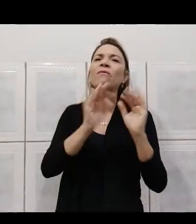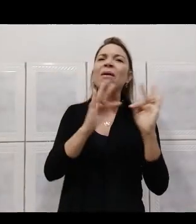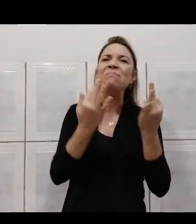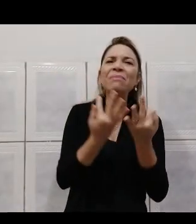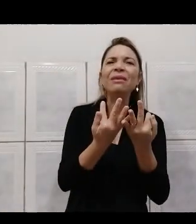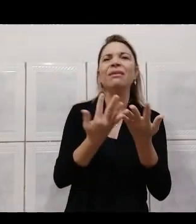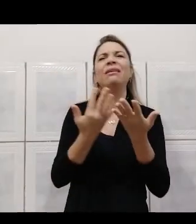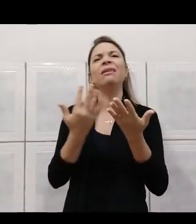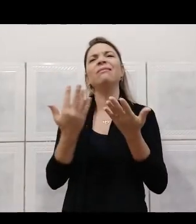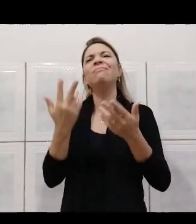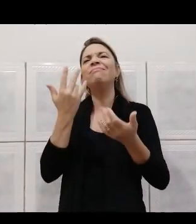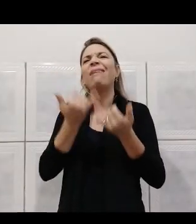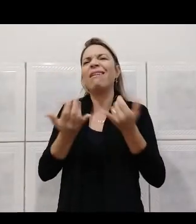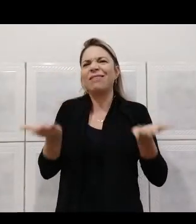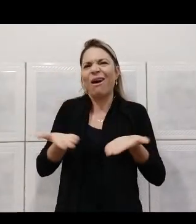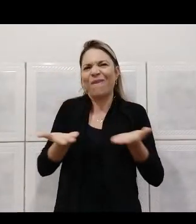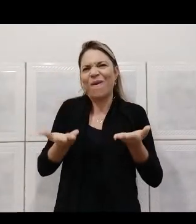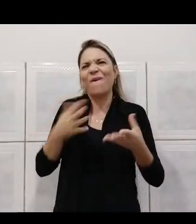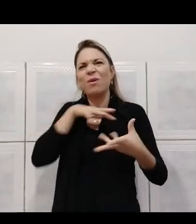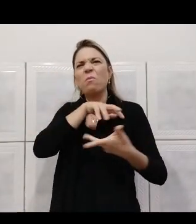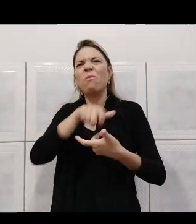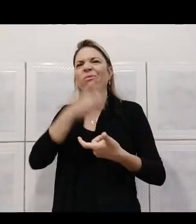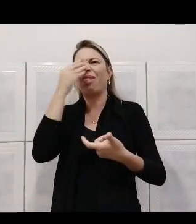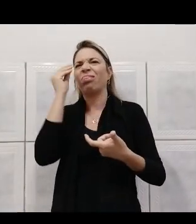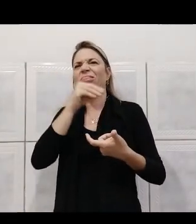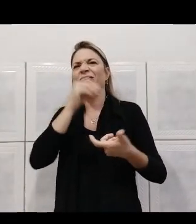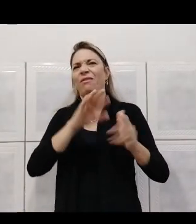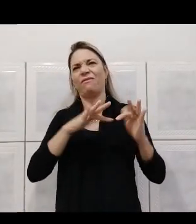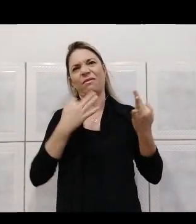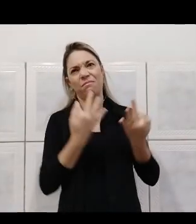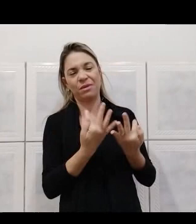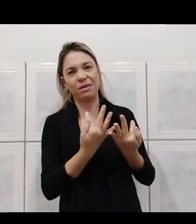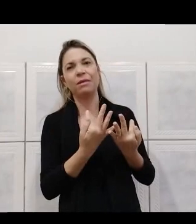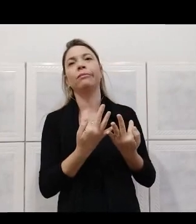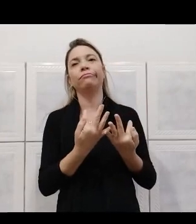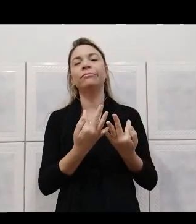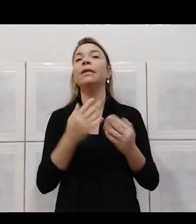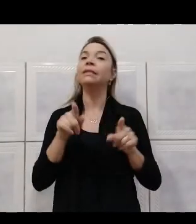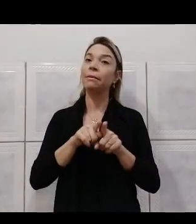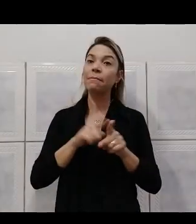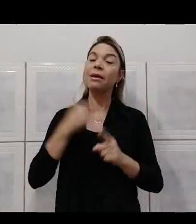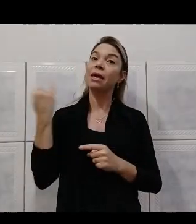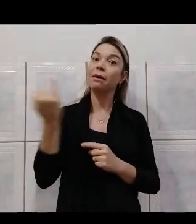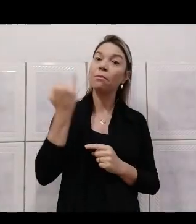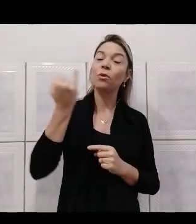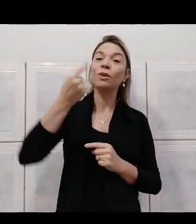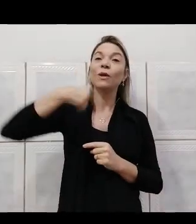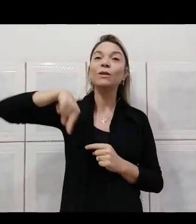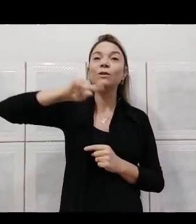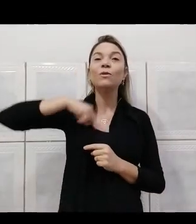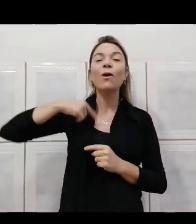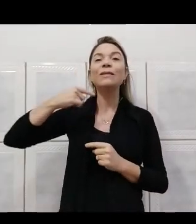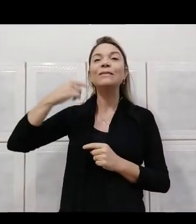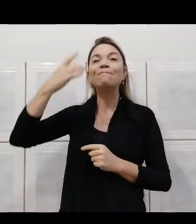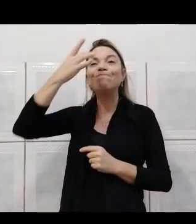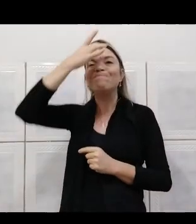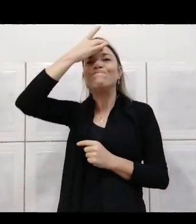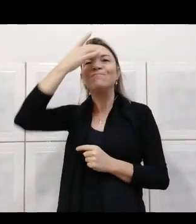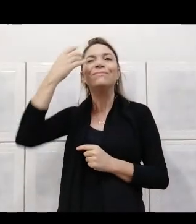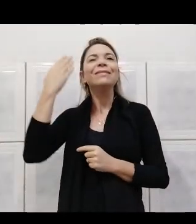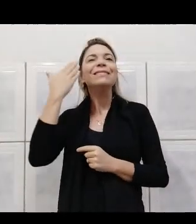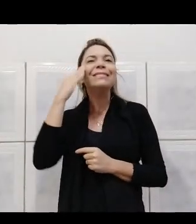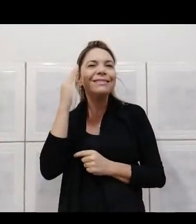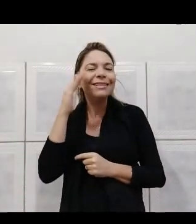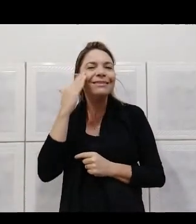relacionamentos humanos, acerca também da maternidade. Precisamos reconhecer que em